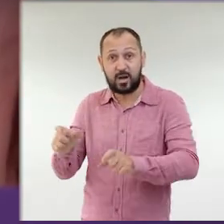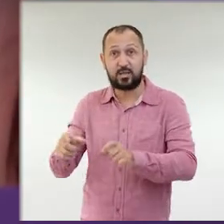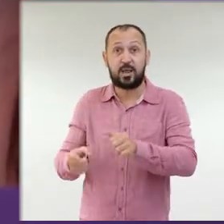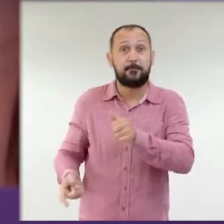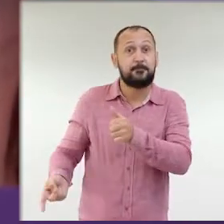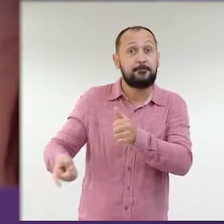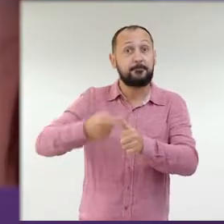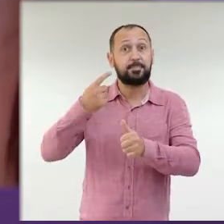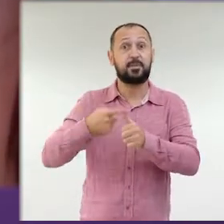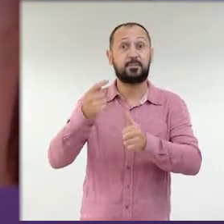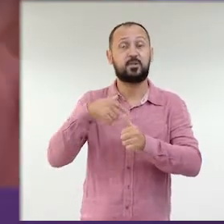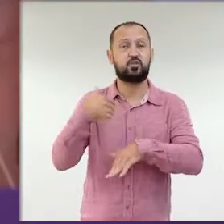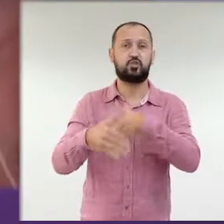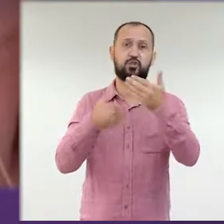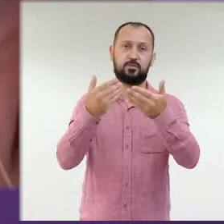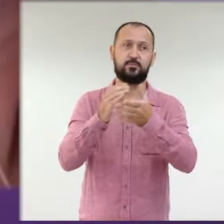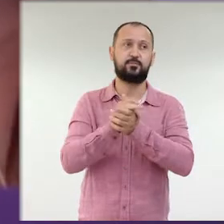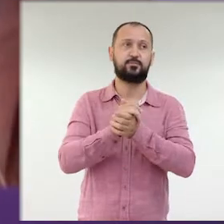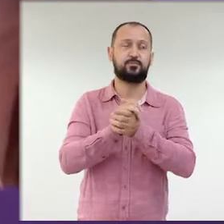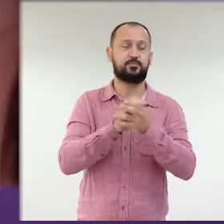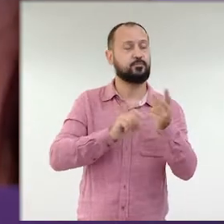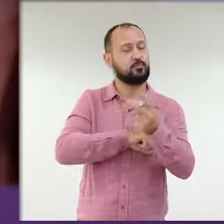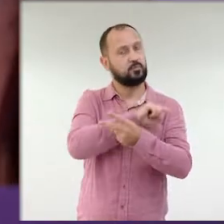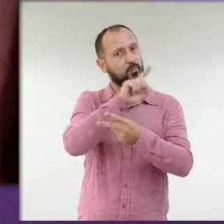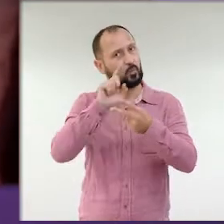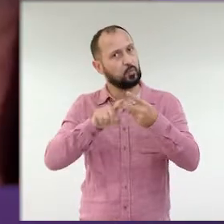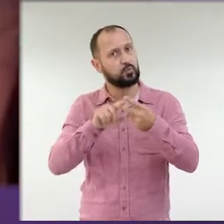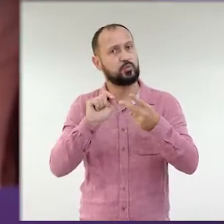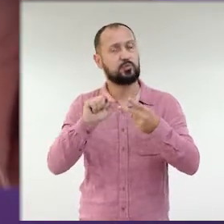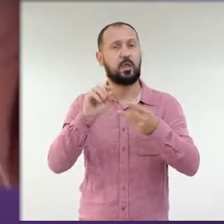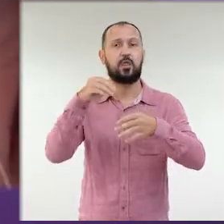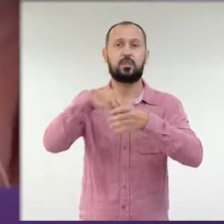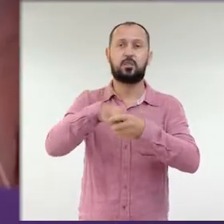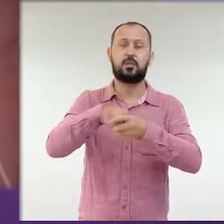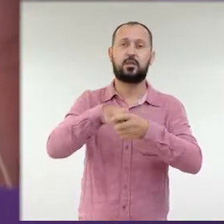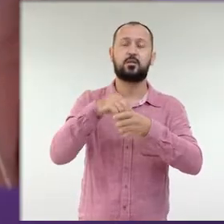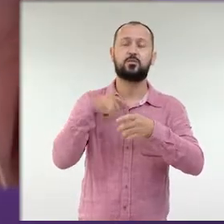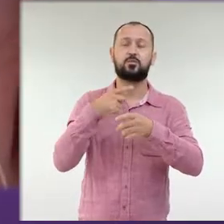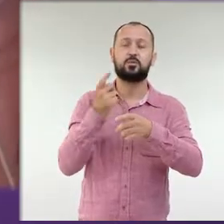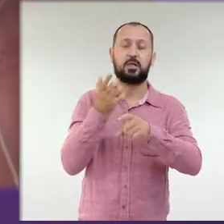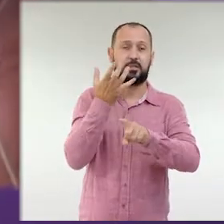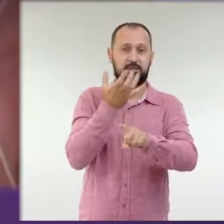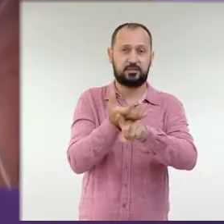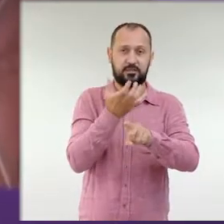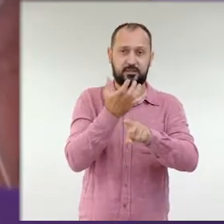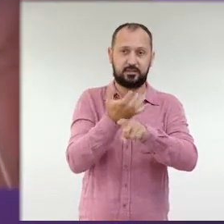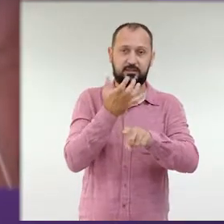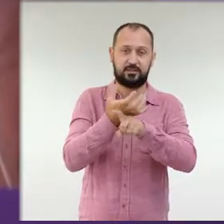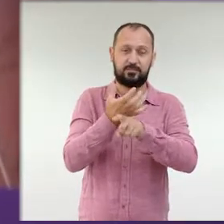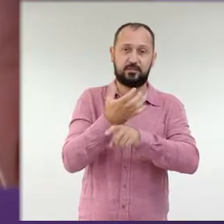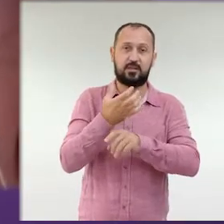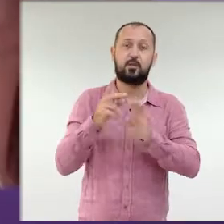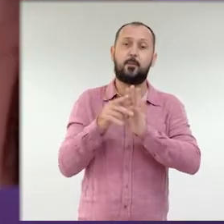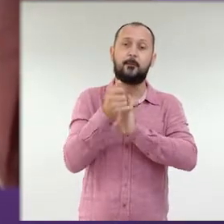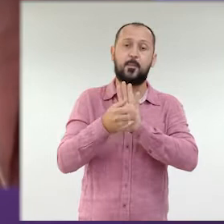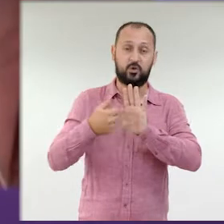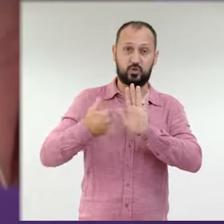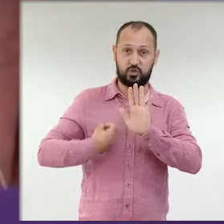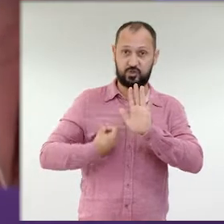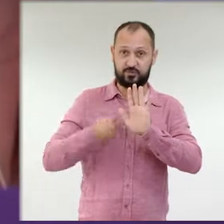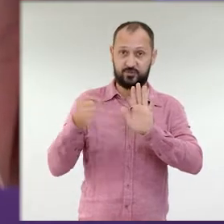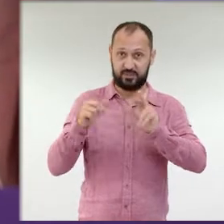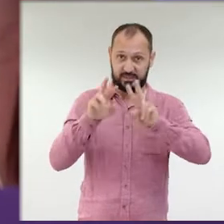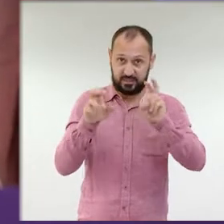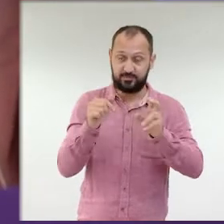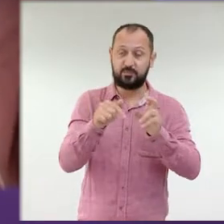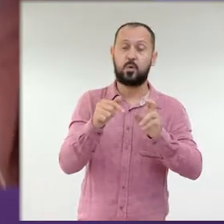primeira ação que a gente tem desenvolvido. Uma outra ação dentro da matéria Projeto de Vida, do componente curricular Projeto de Vida, esse